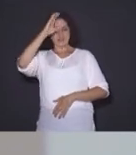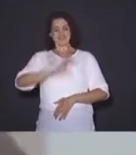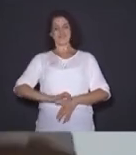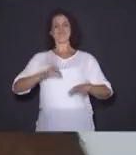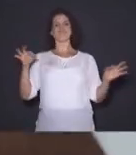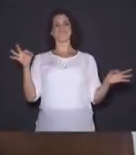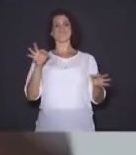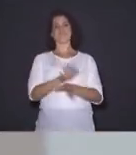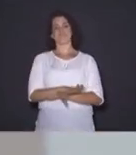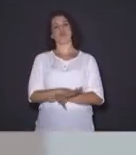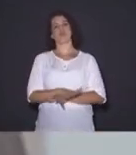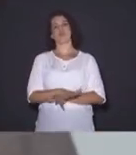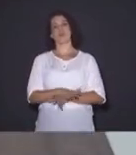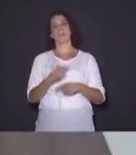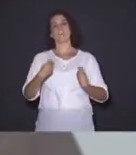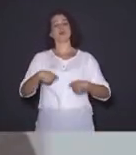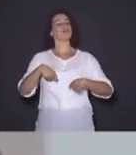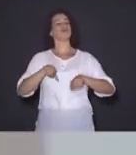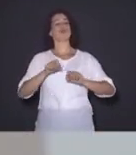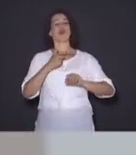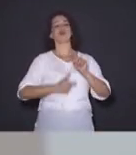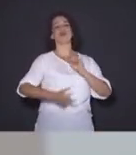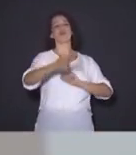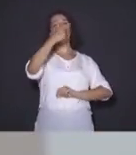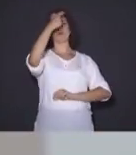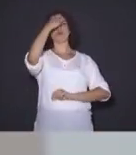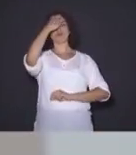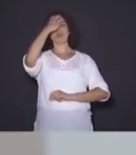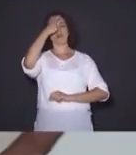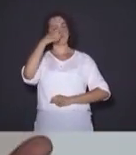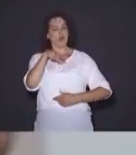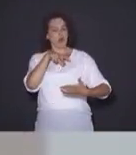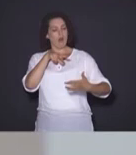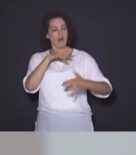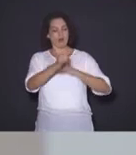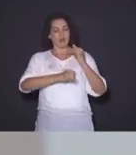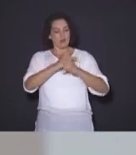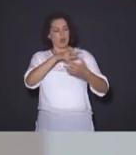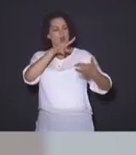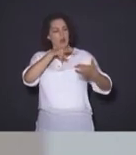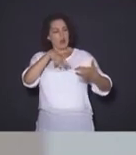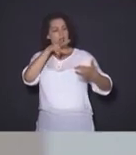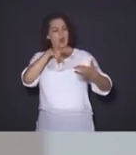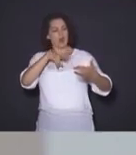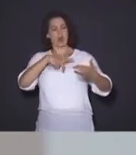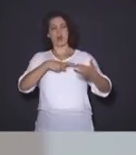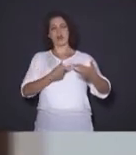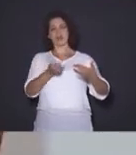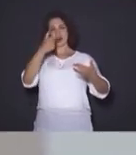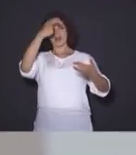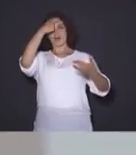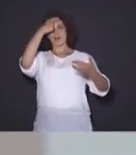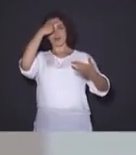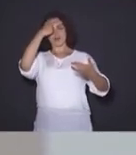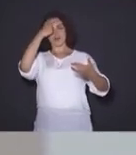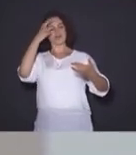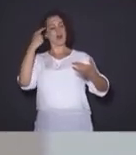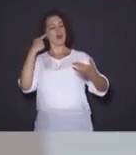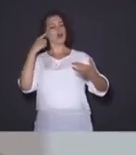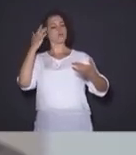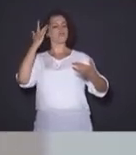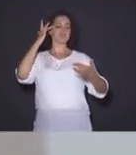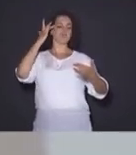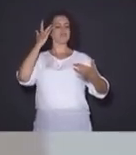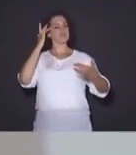pra ter plena consciência daquilo que ele está lendo se é uma interpretação se é um fake nilce não é o verde news